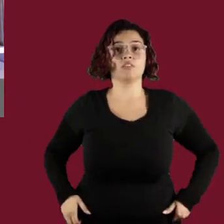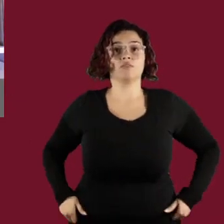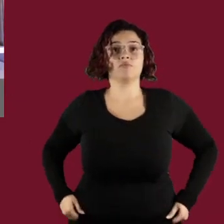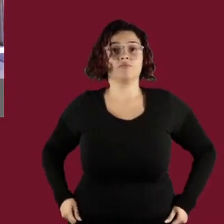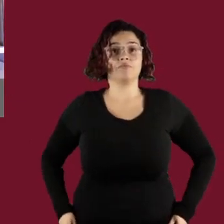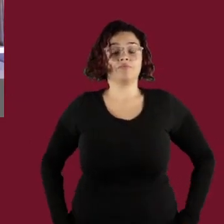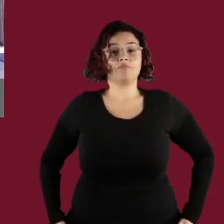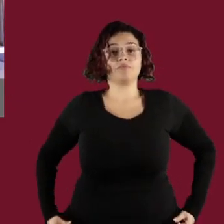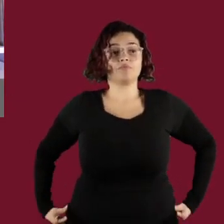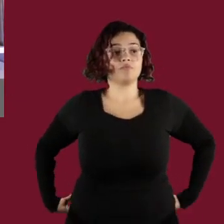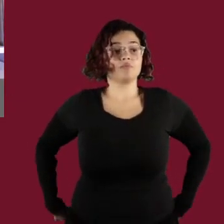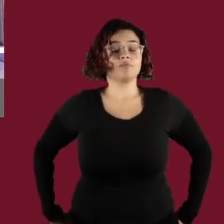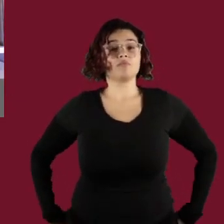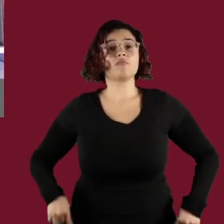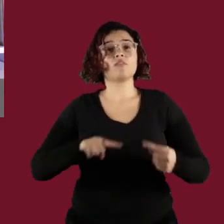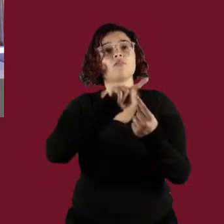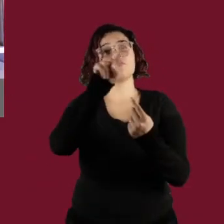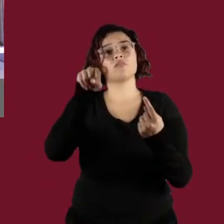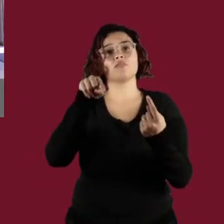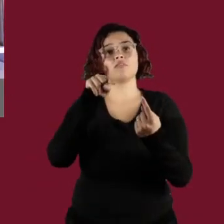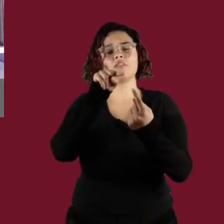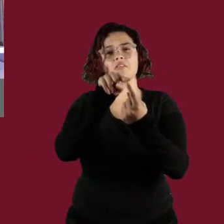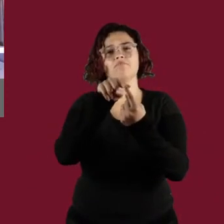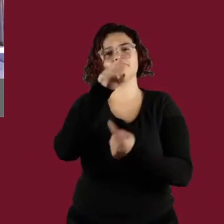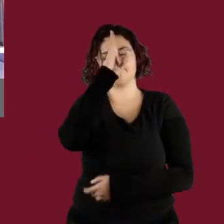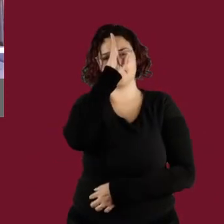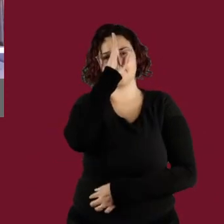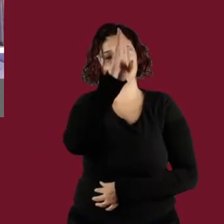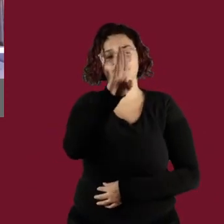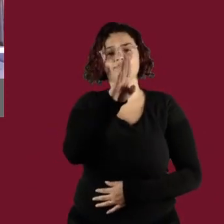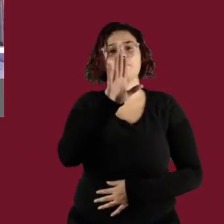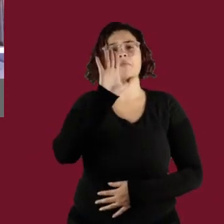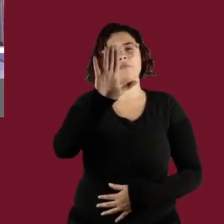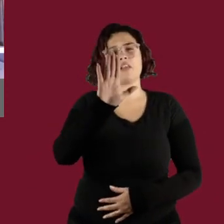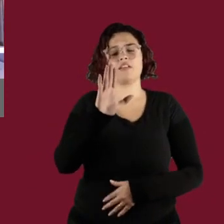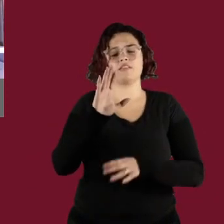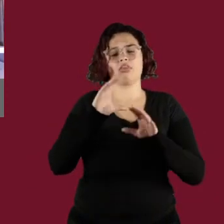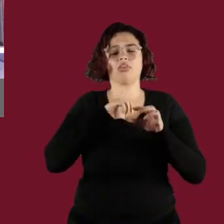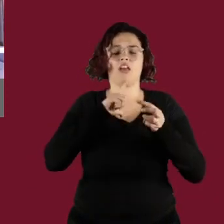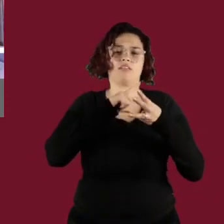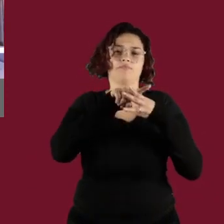Mas através destes três grupos principais.